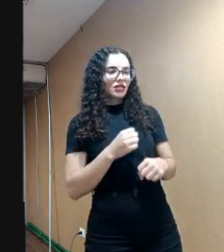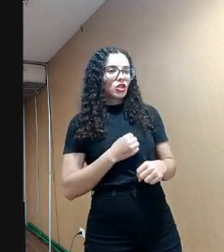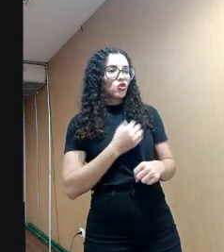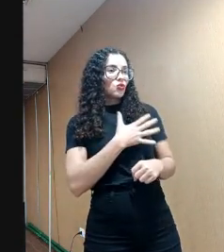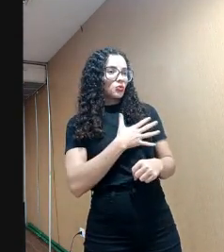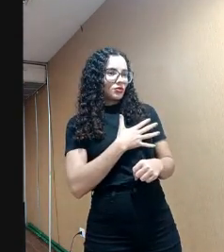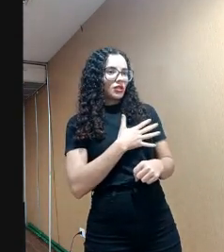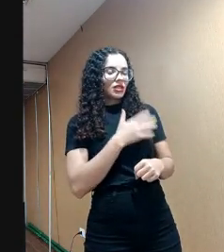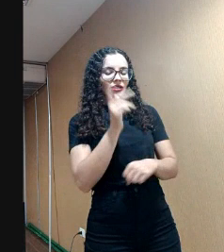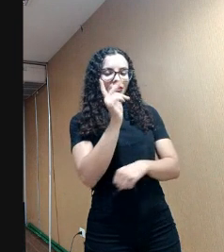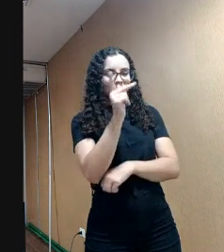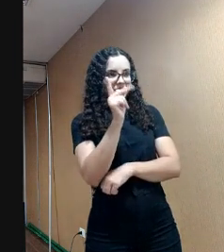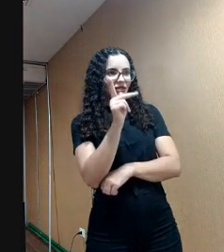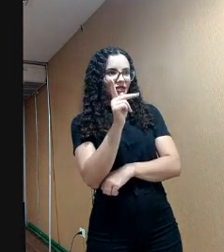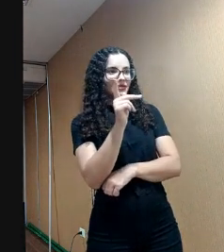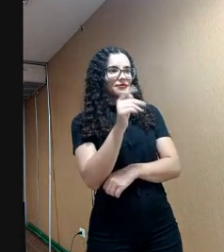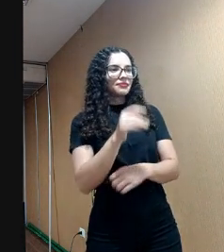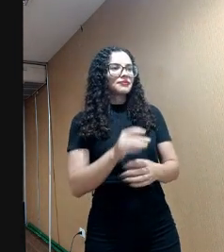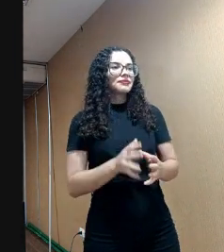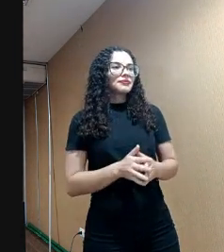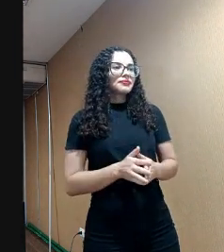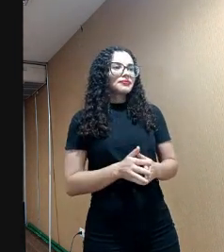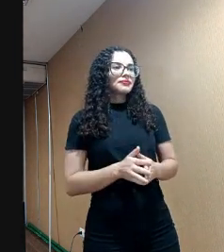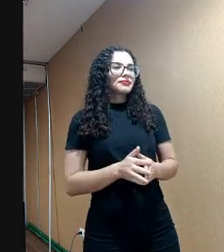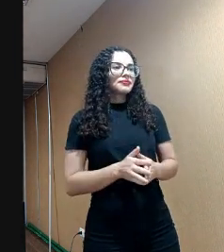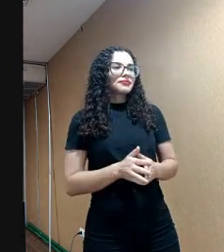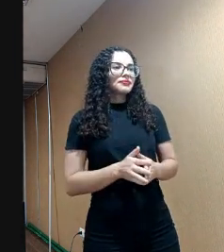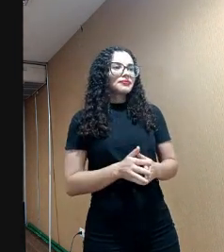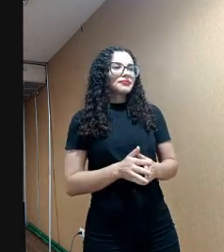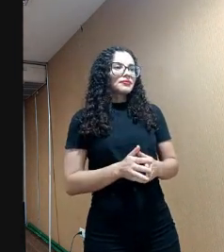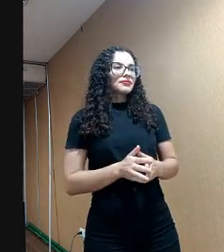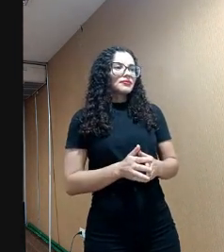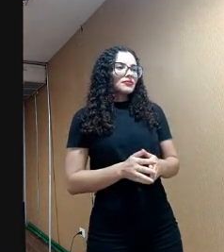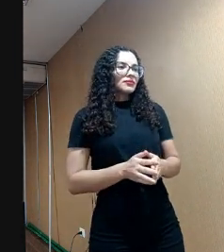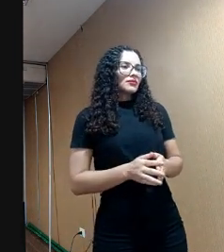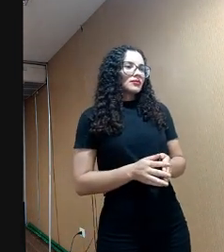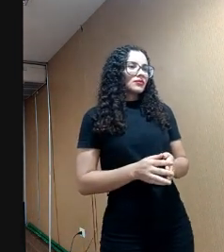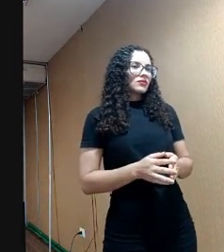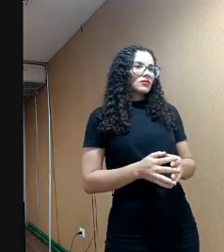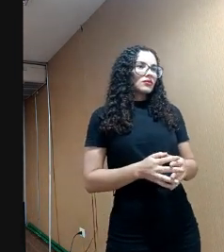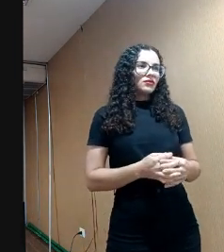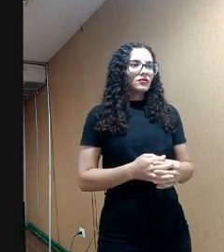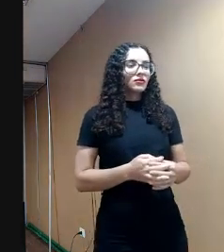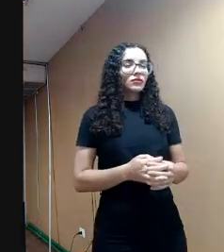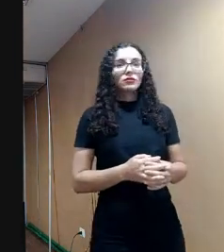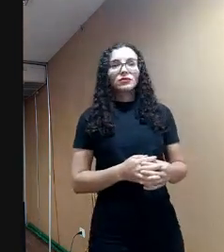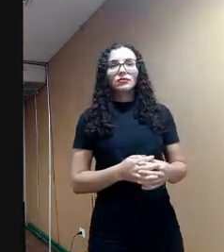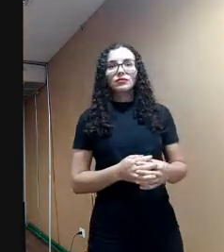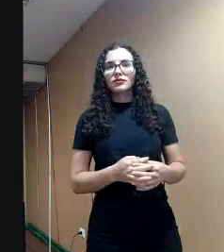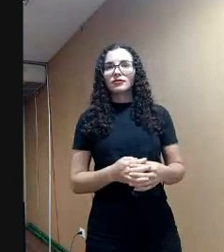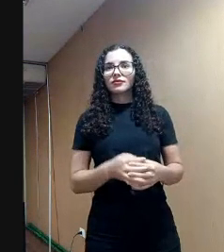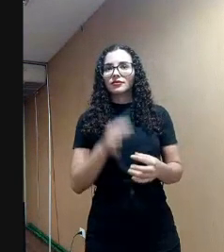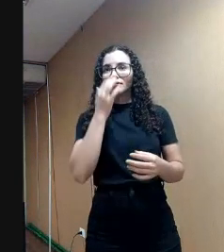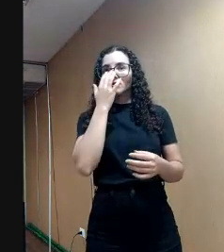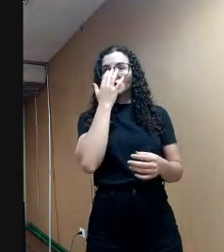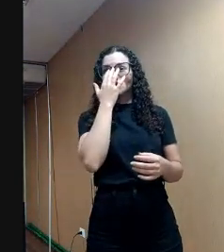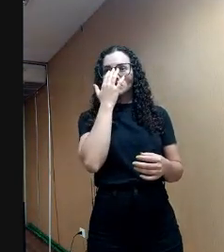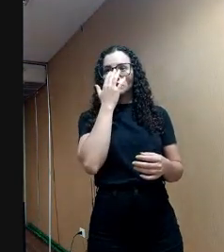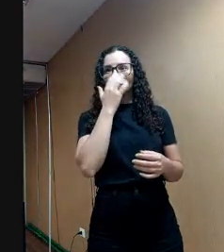Federal de Pernambuco, Campus Pesqueira. E, naturalmente, fazer uma saudação ao